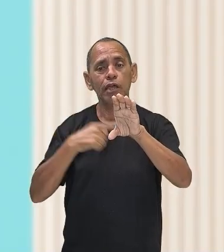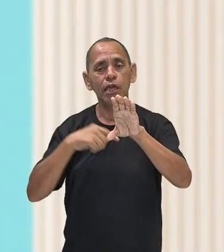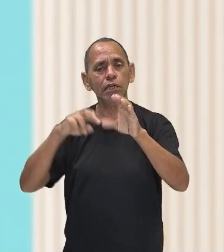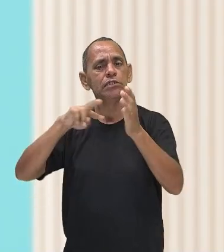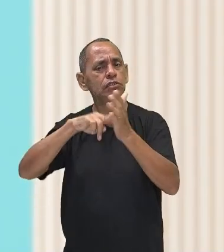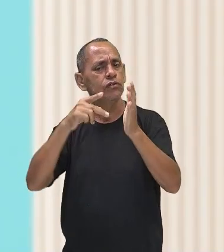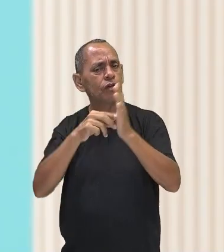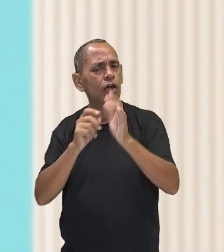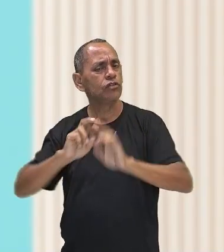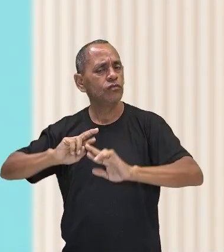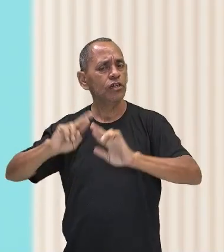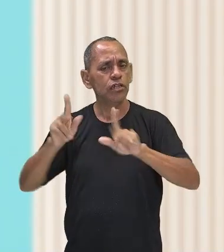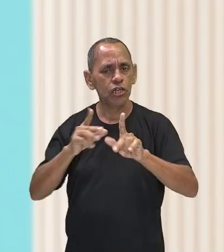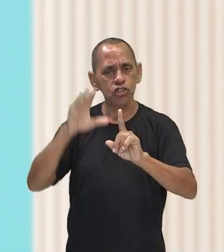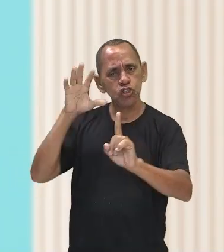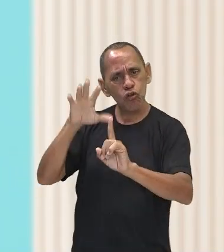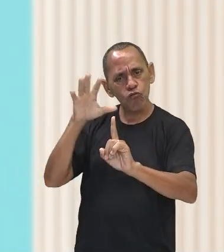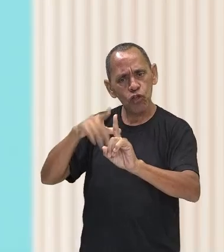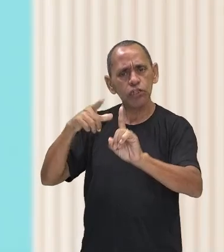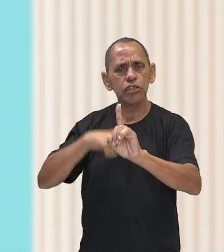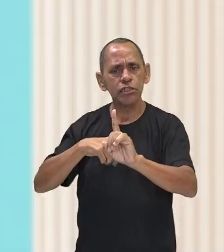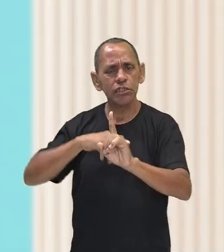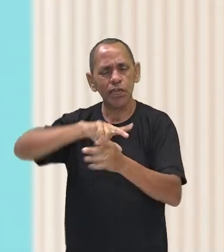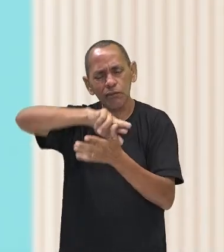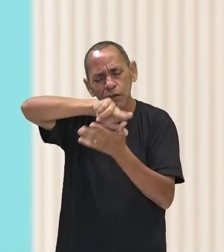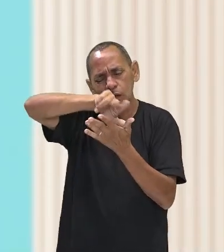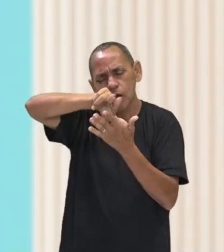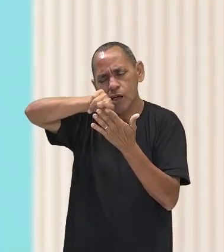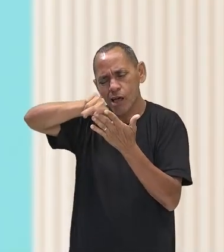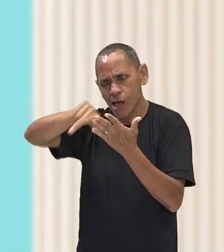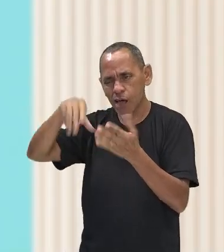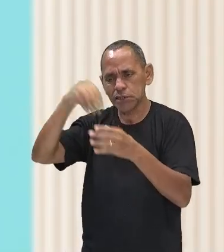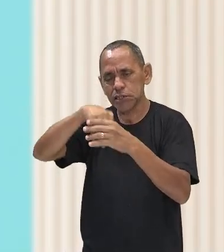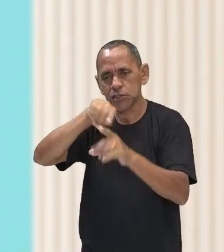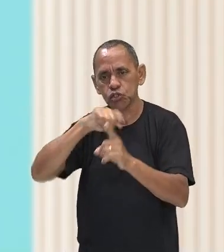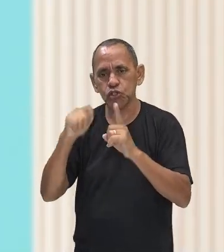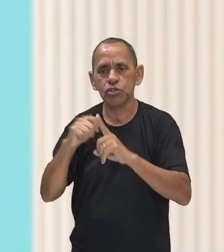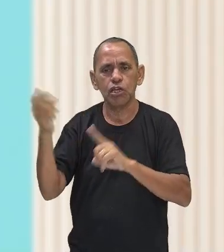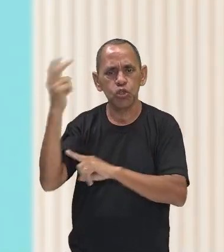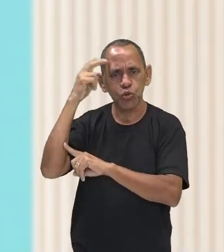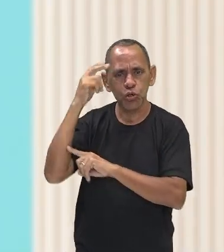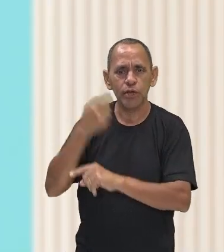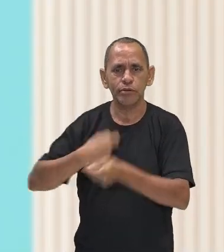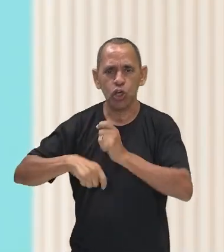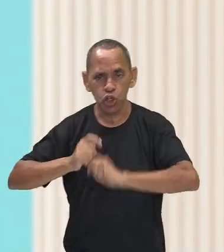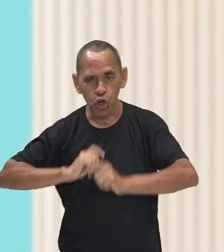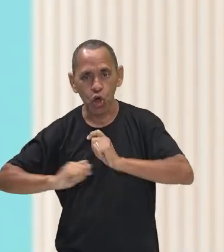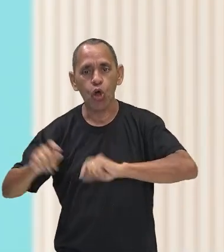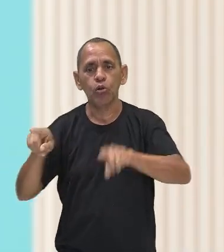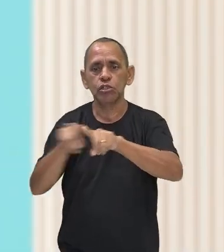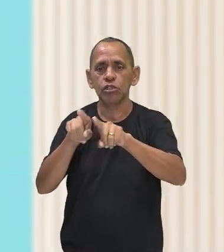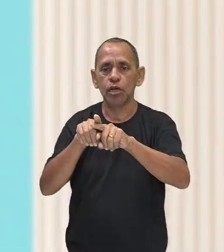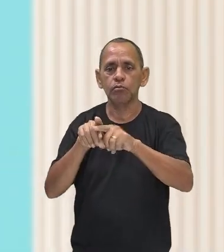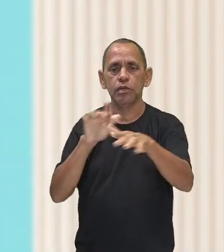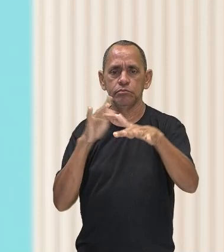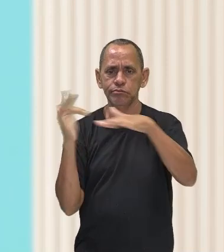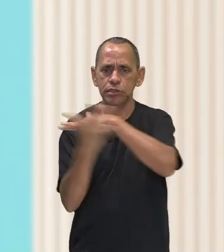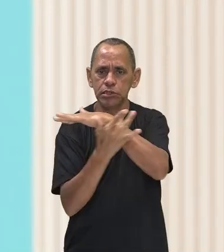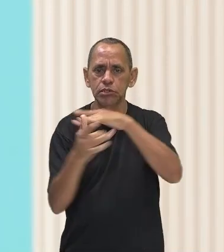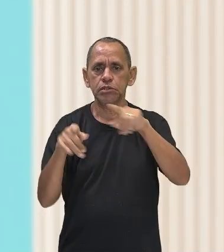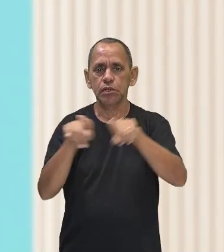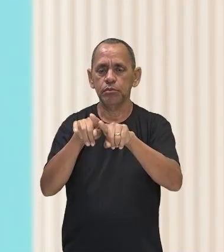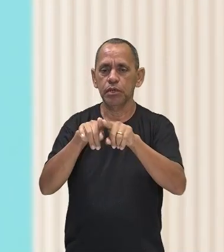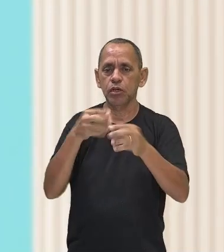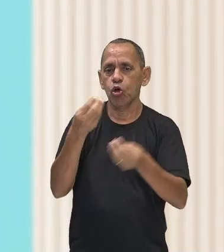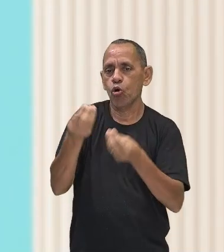influenciados por uma série de fatores sociais culturais econômicos e midiáticos aqui estão